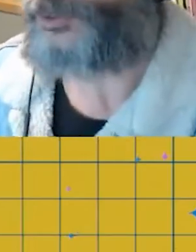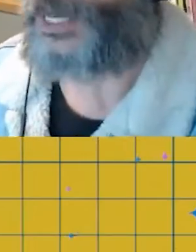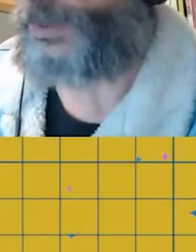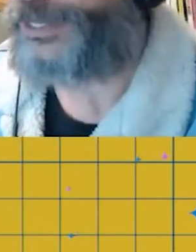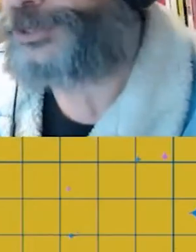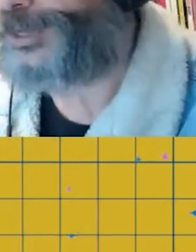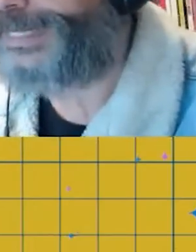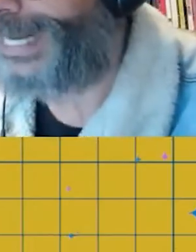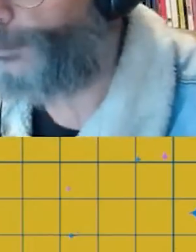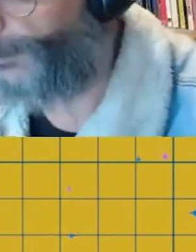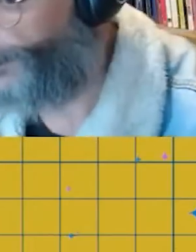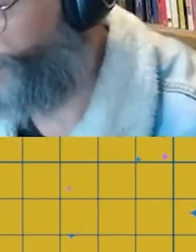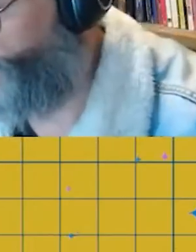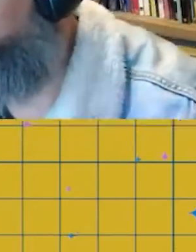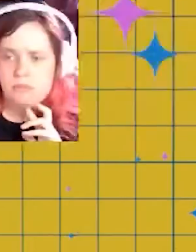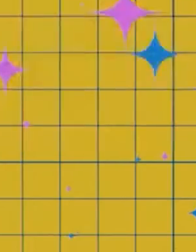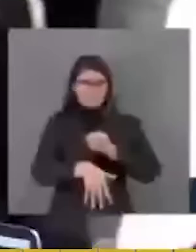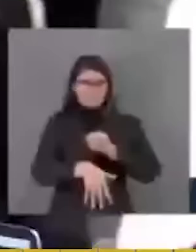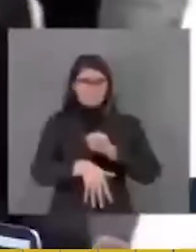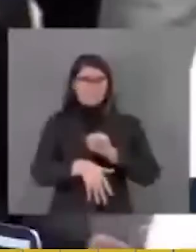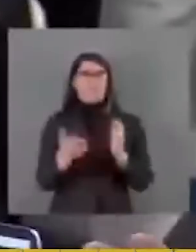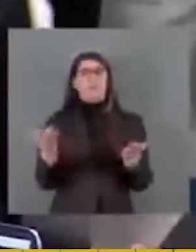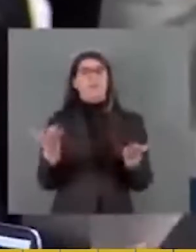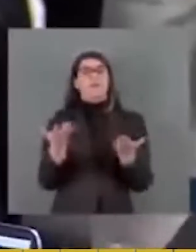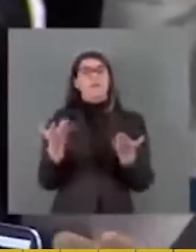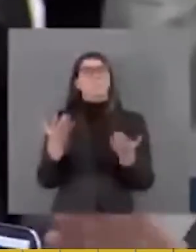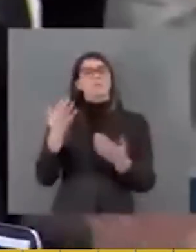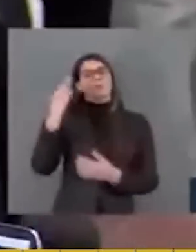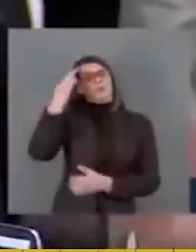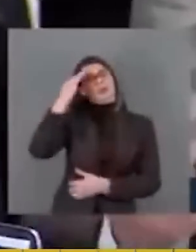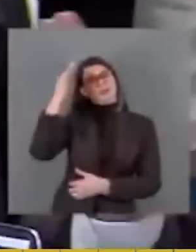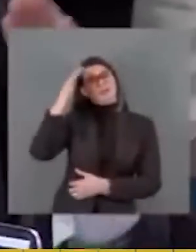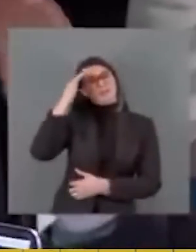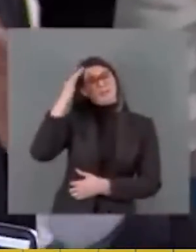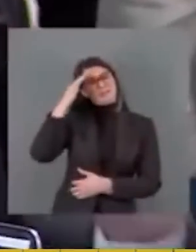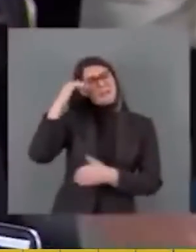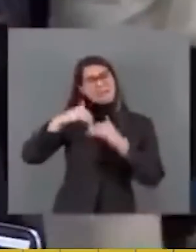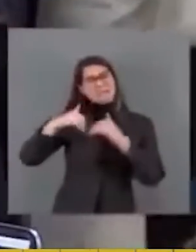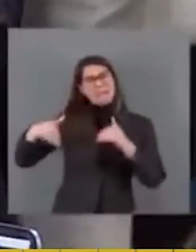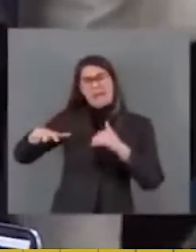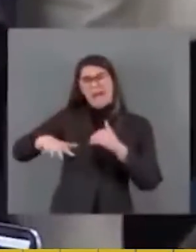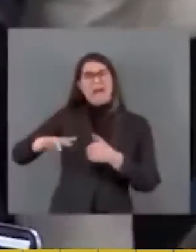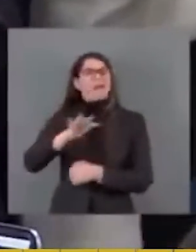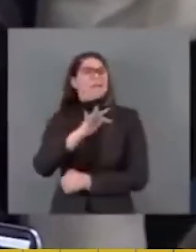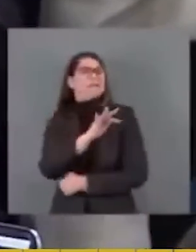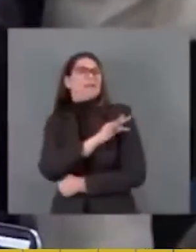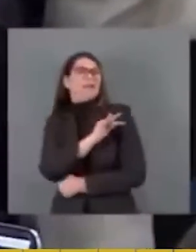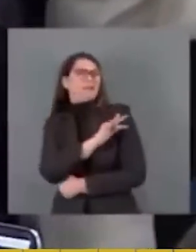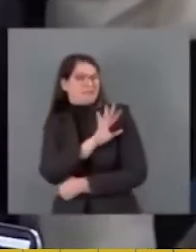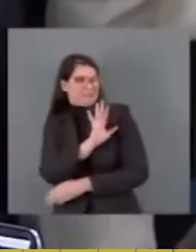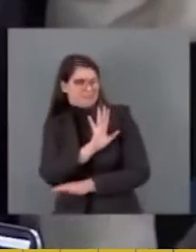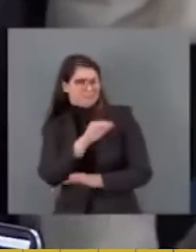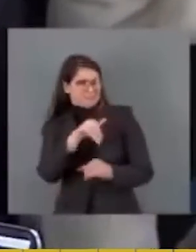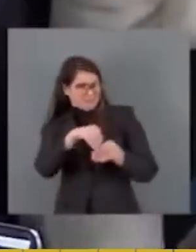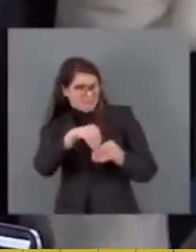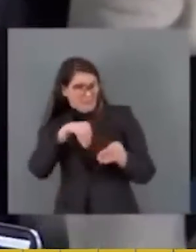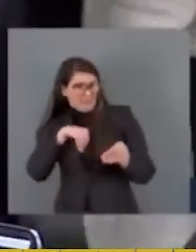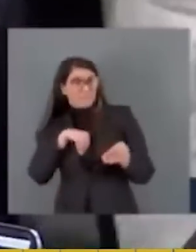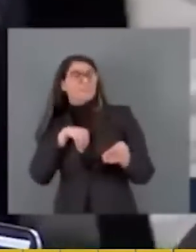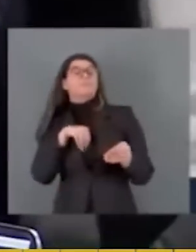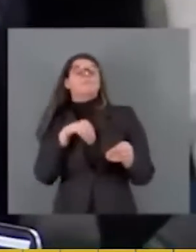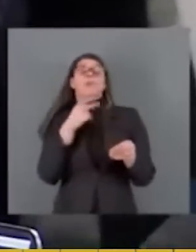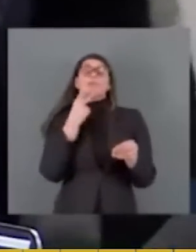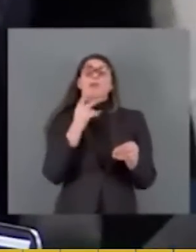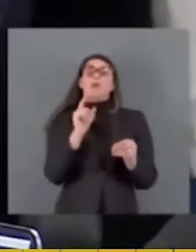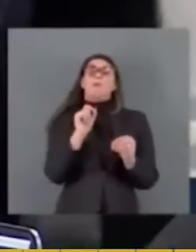pelo nosso recorte contrato tá fazendo uma reflexão saindo um pouco do tecnicismo eu queria